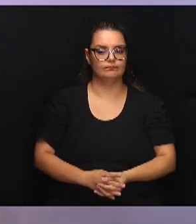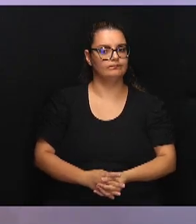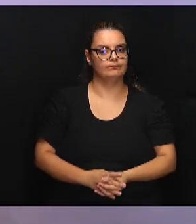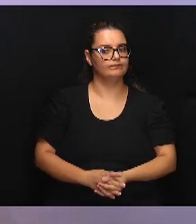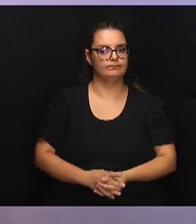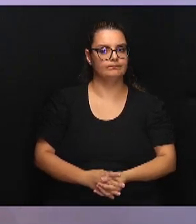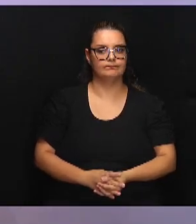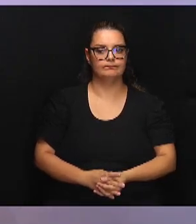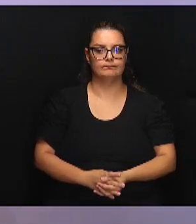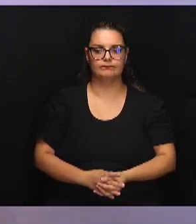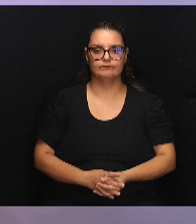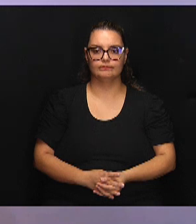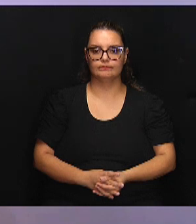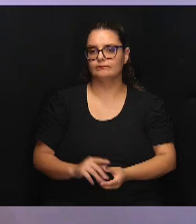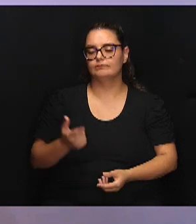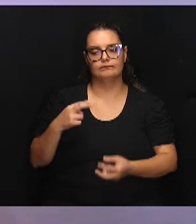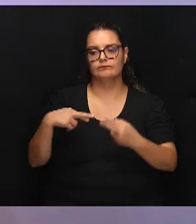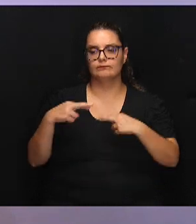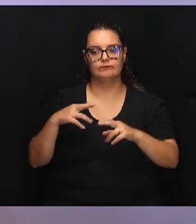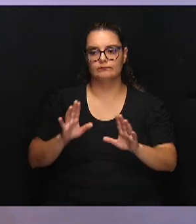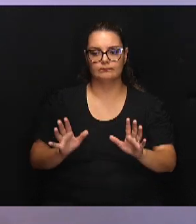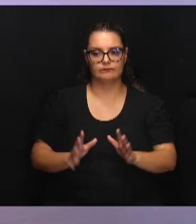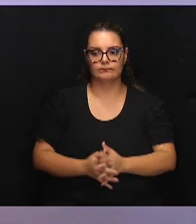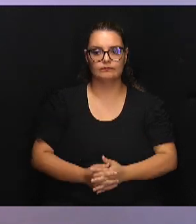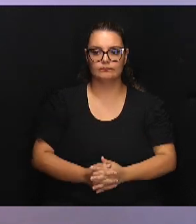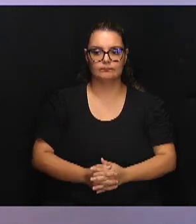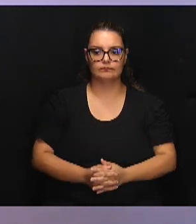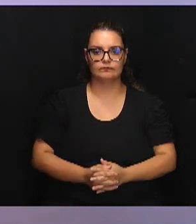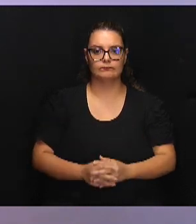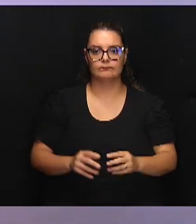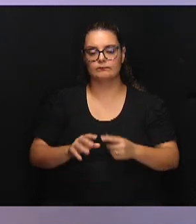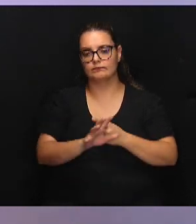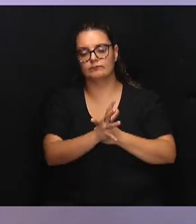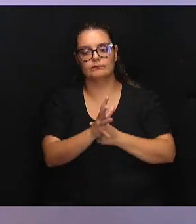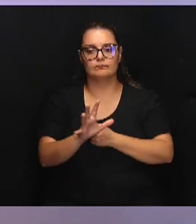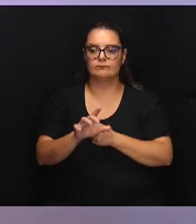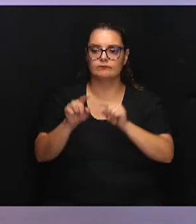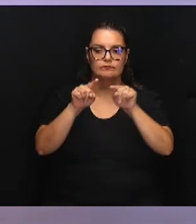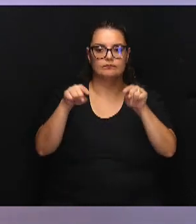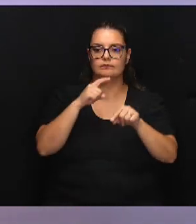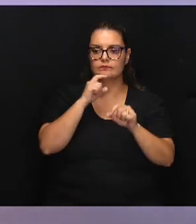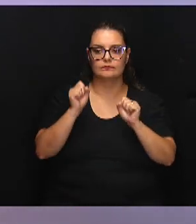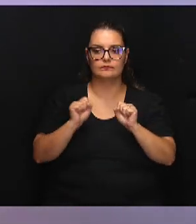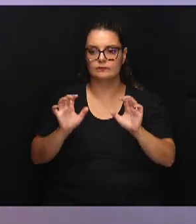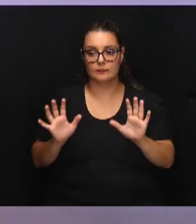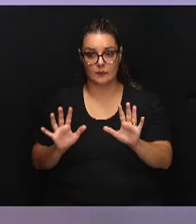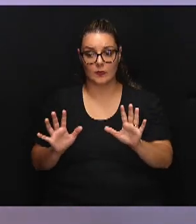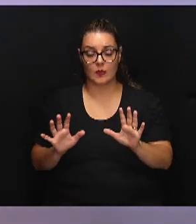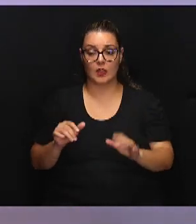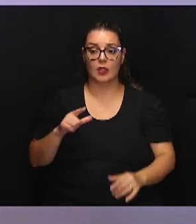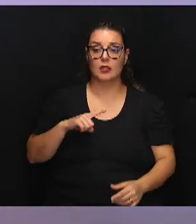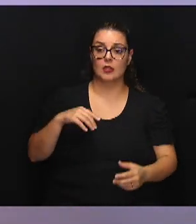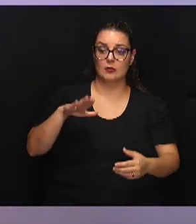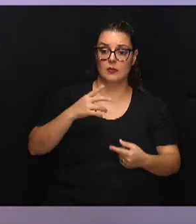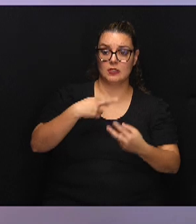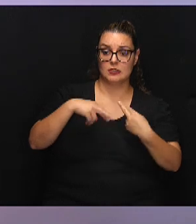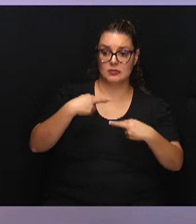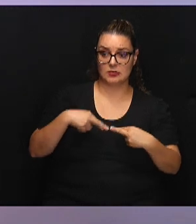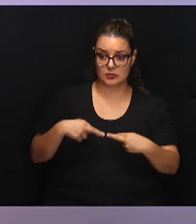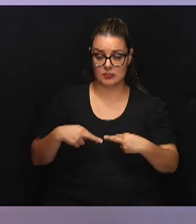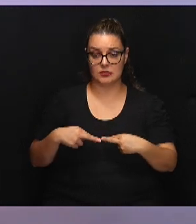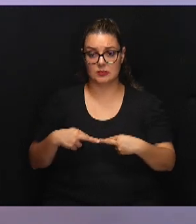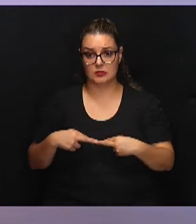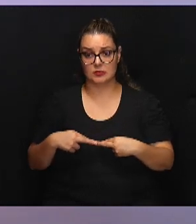Não tem relação essa parte de ventilador, ar-condicionado, tem muito mais relação com a